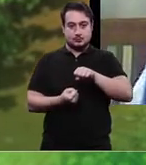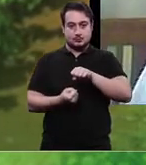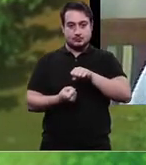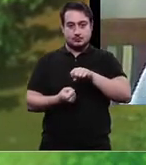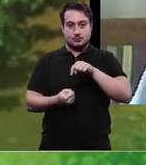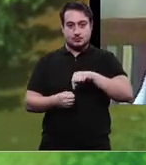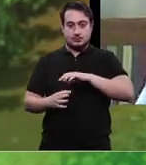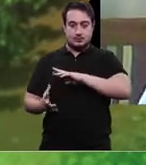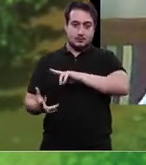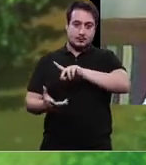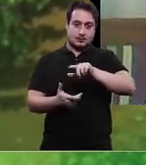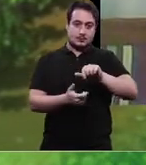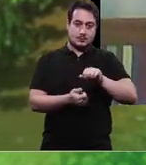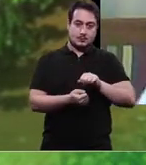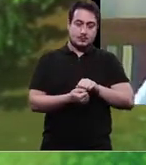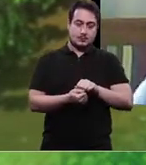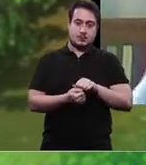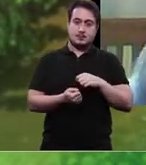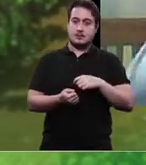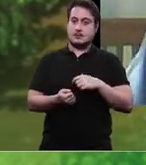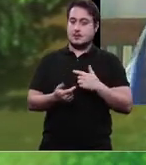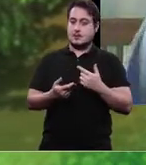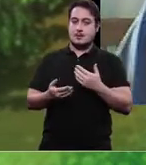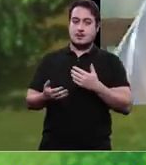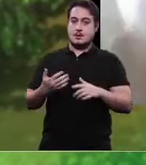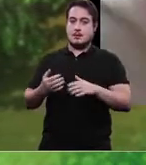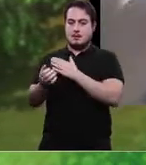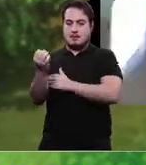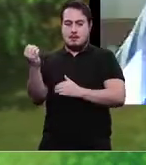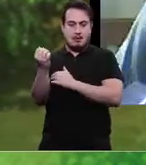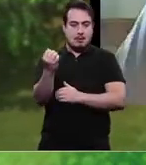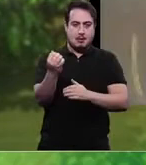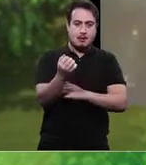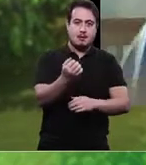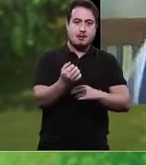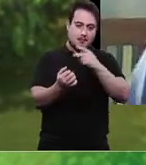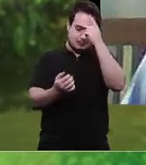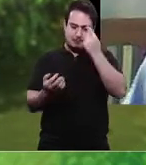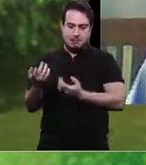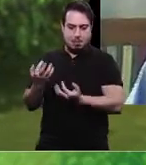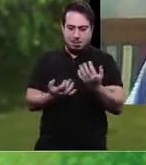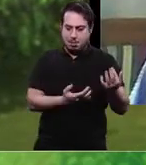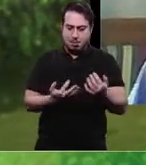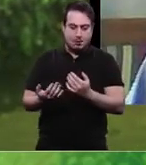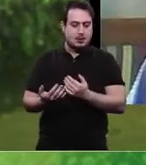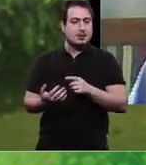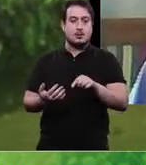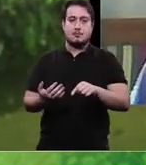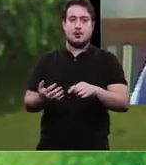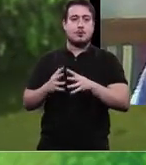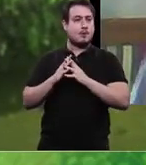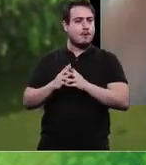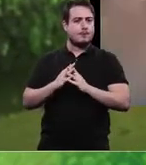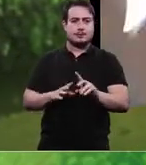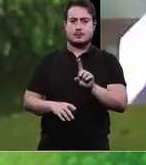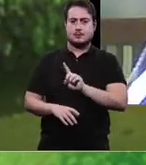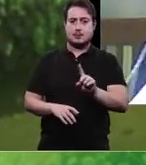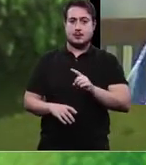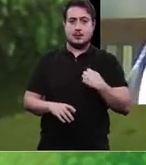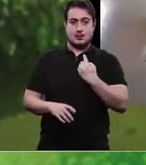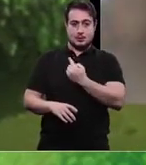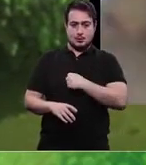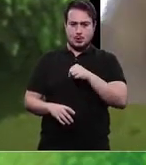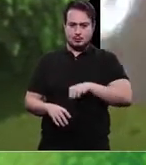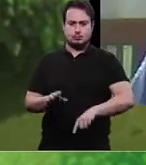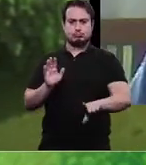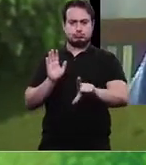pode ser confundida com grileiro, com desmatador, com incendiário, com qualquer outro que faz ilegalidades. Nós estamos